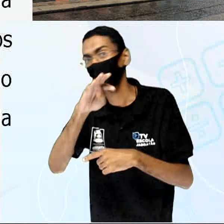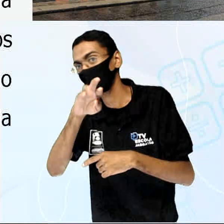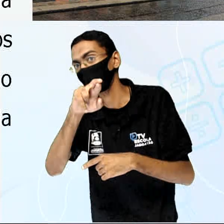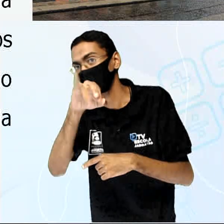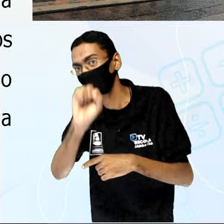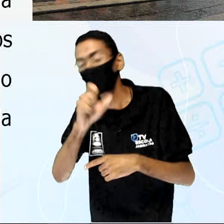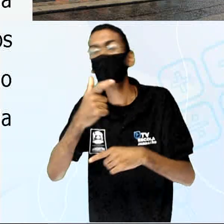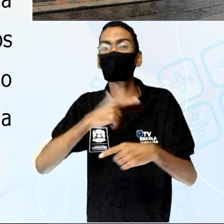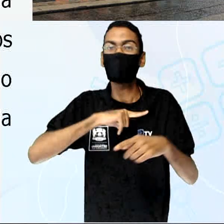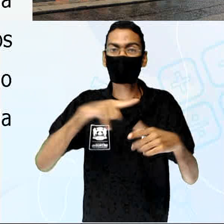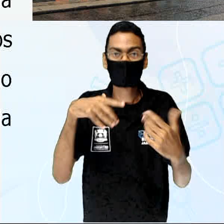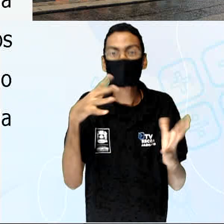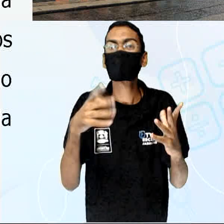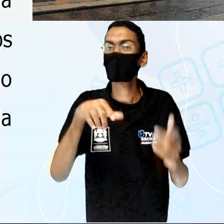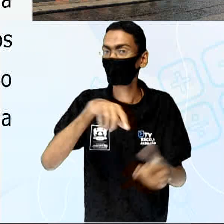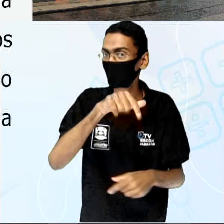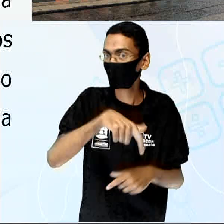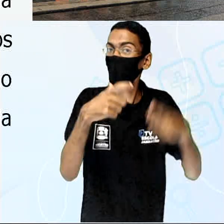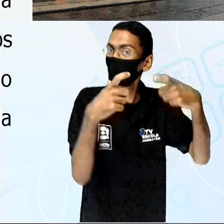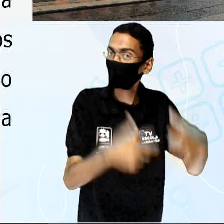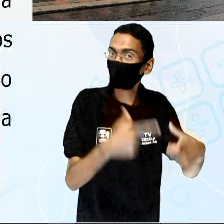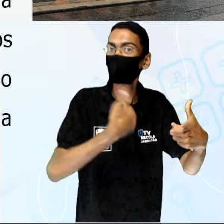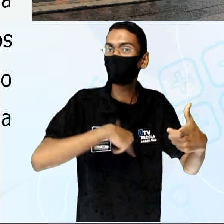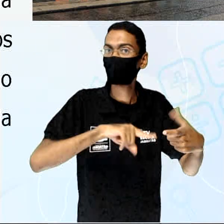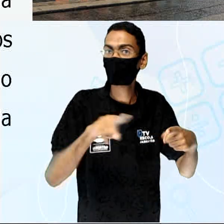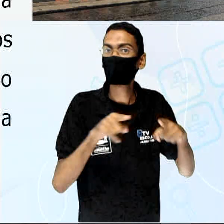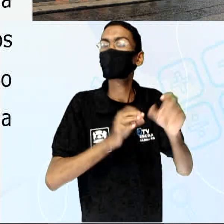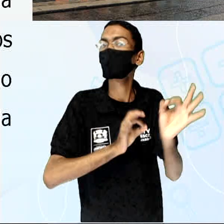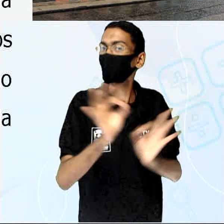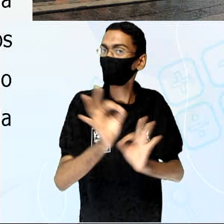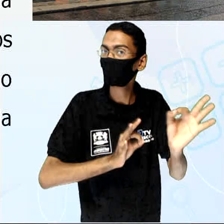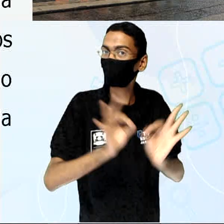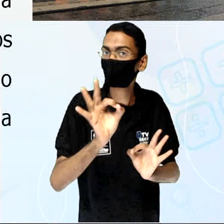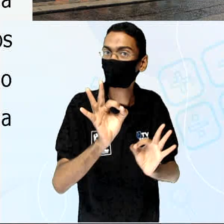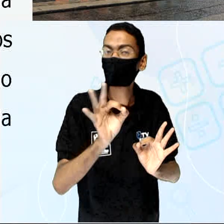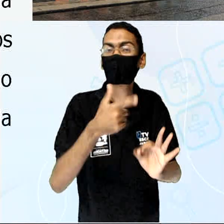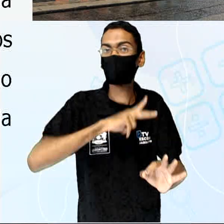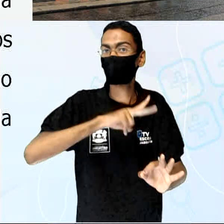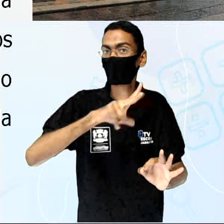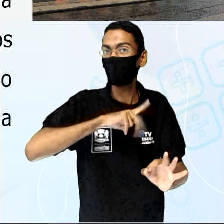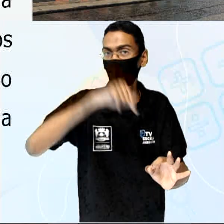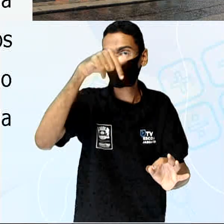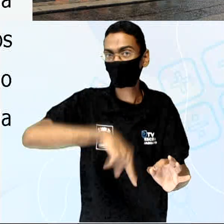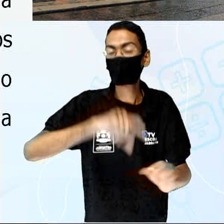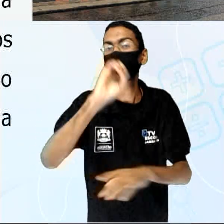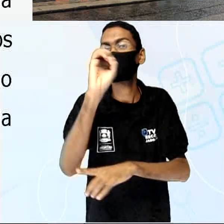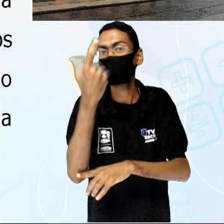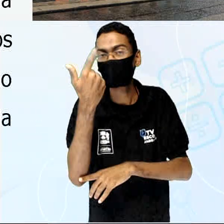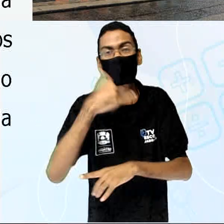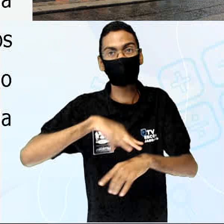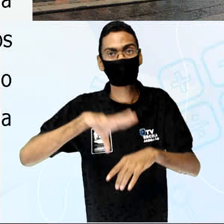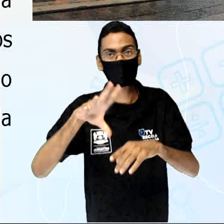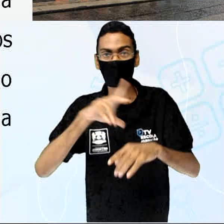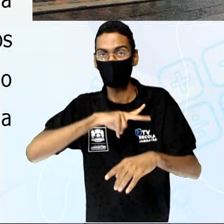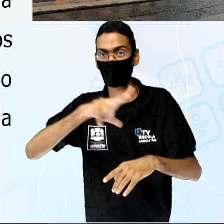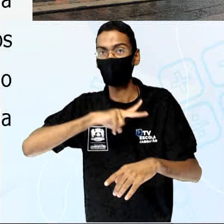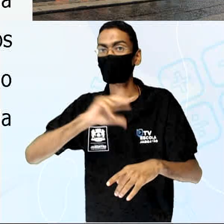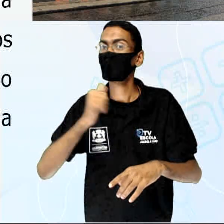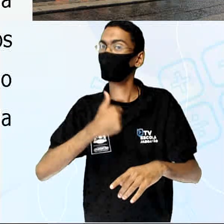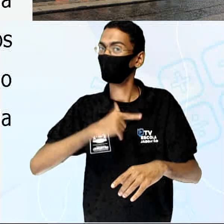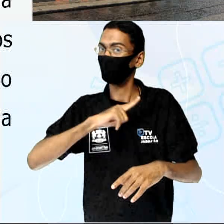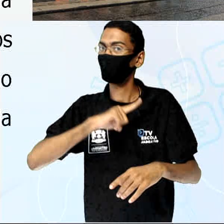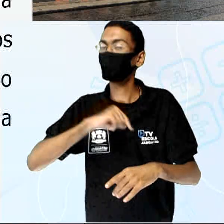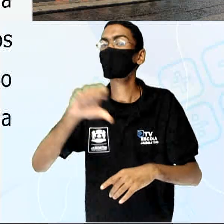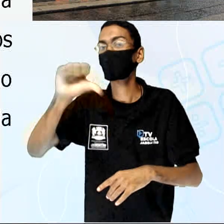lutaram pela retomada do controle português aqui, residentes em Olinda, passaram por uma crise financeira